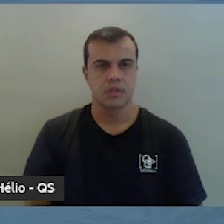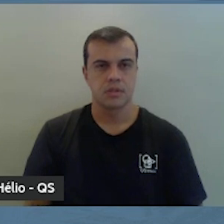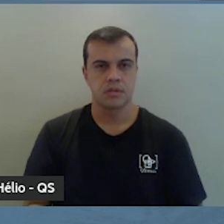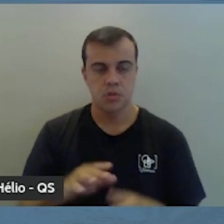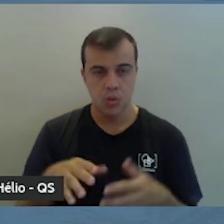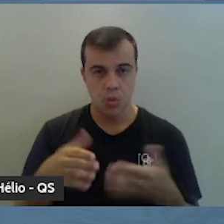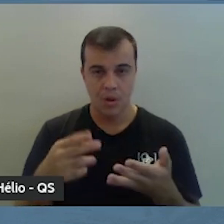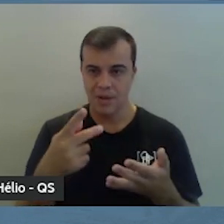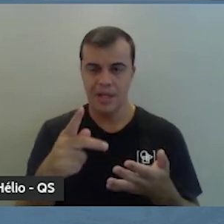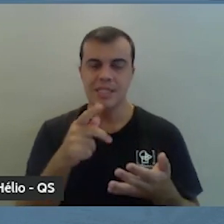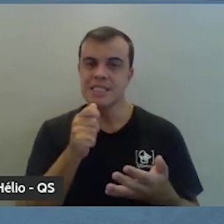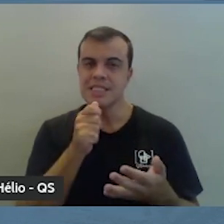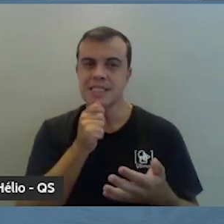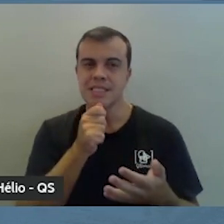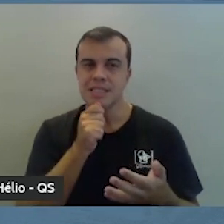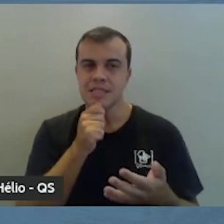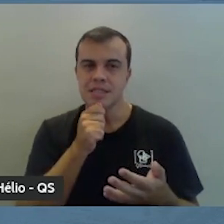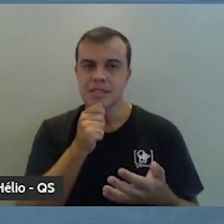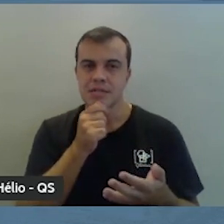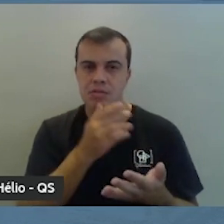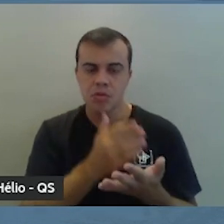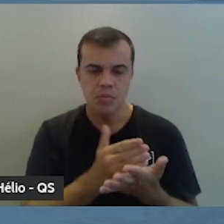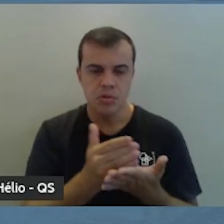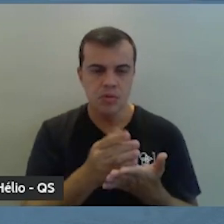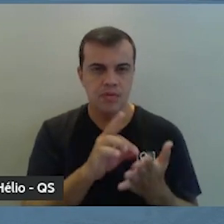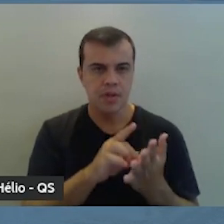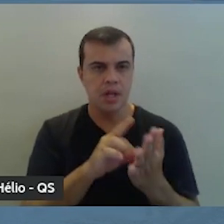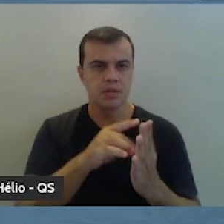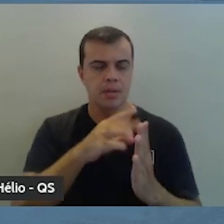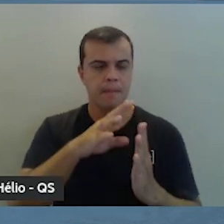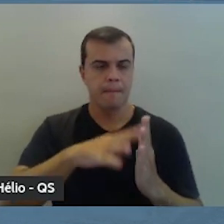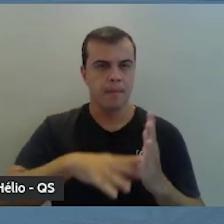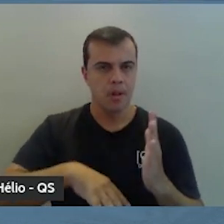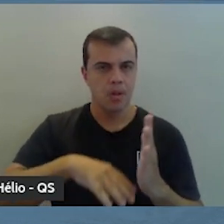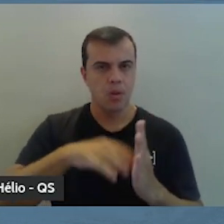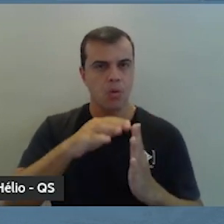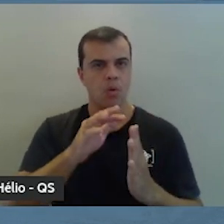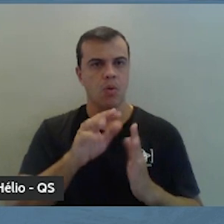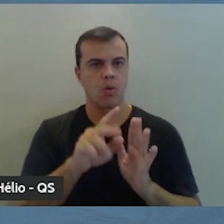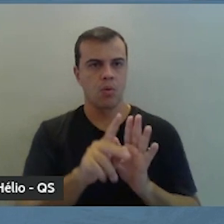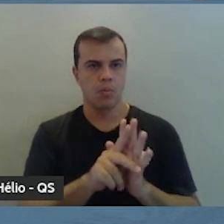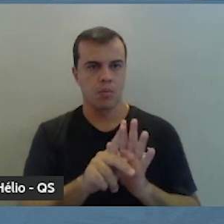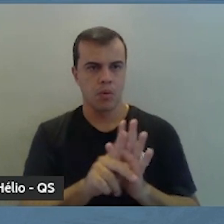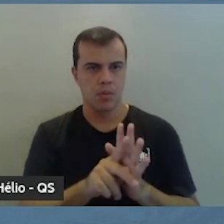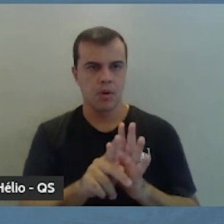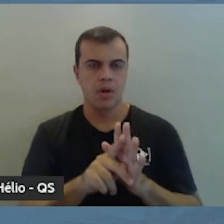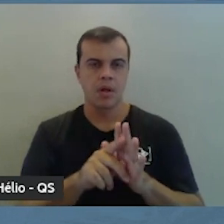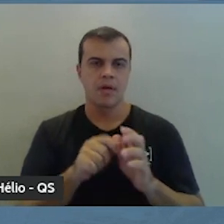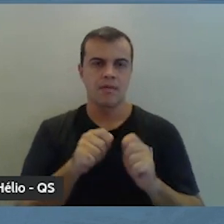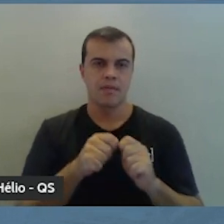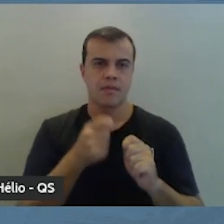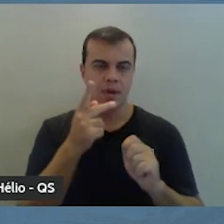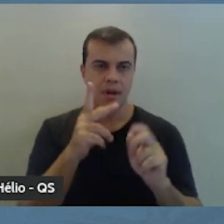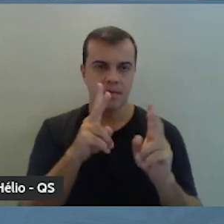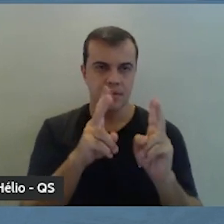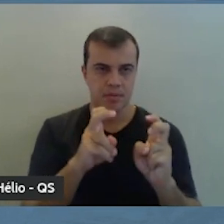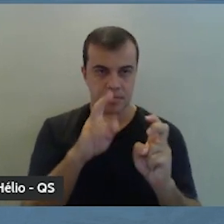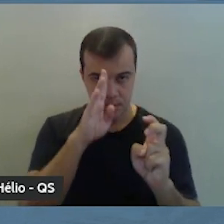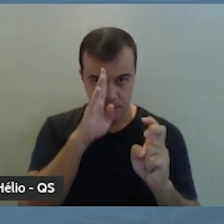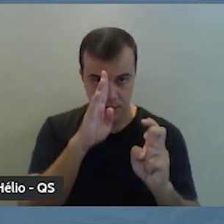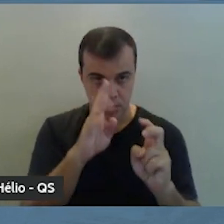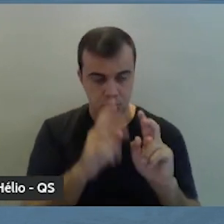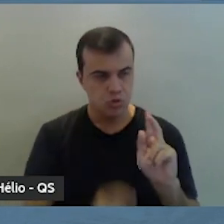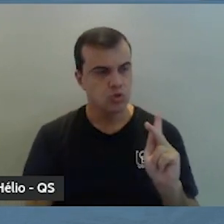Enquanto ele não se consagrou como um pintor acadêmico, como um pintor que tratava, principalmente pintor